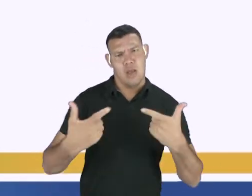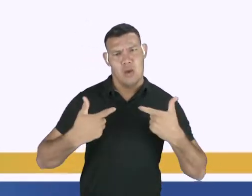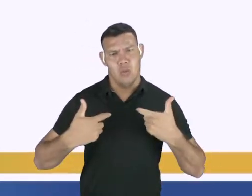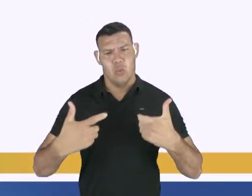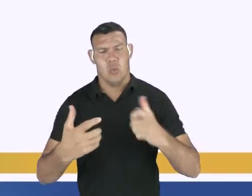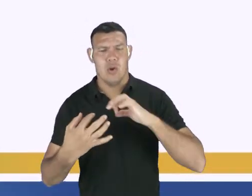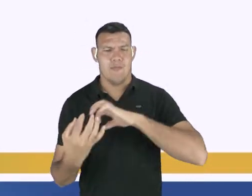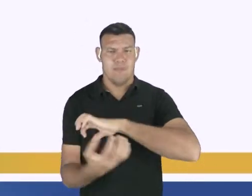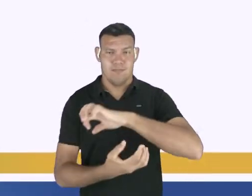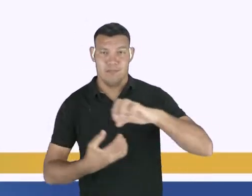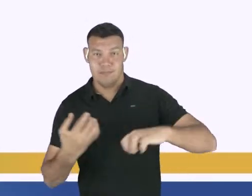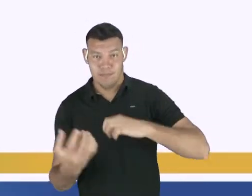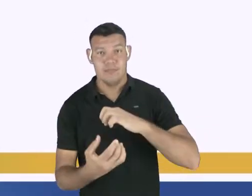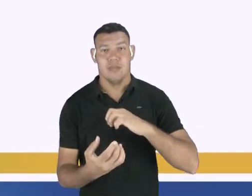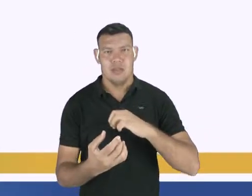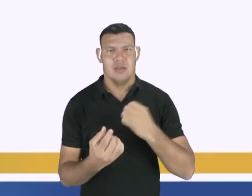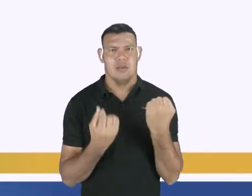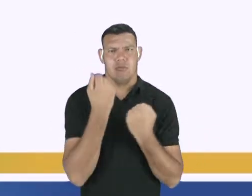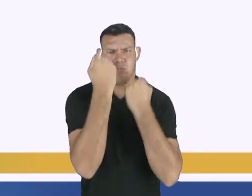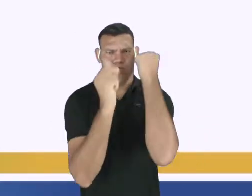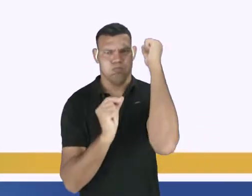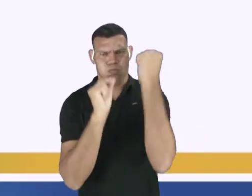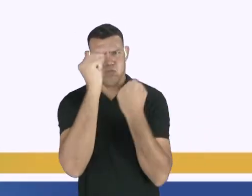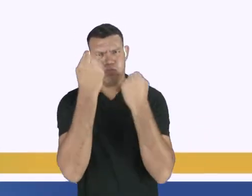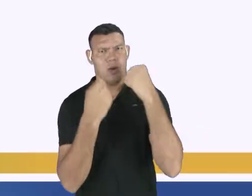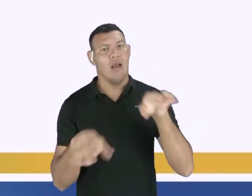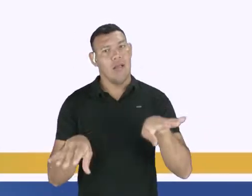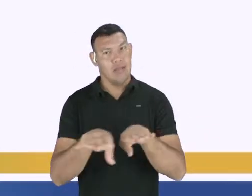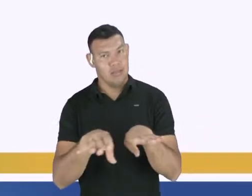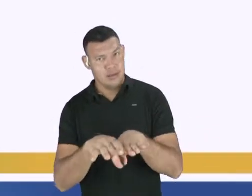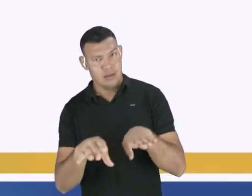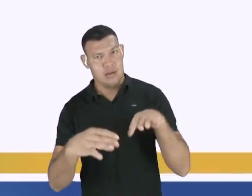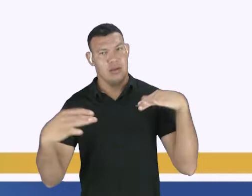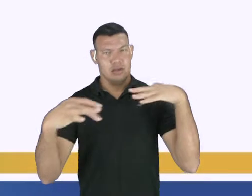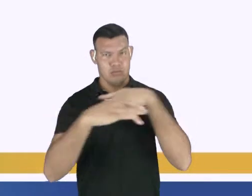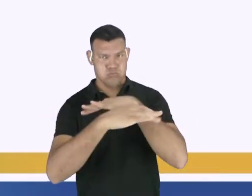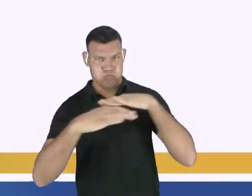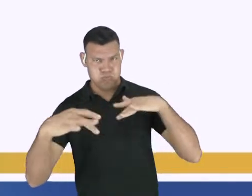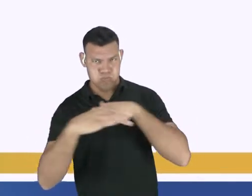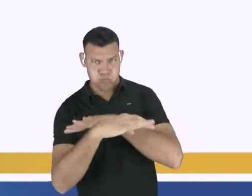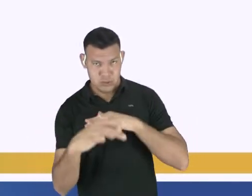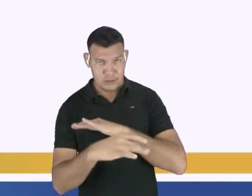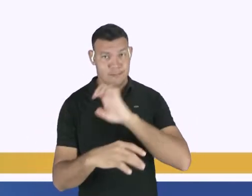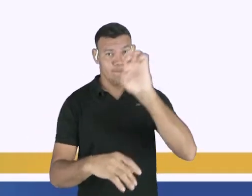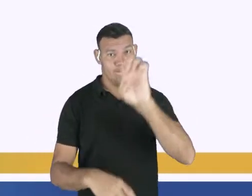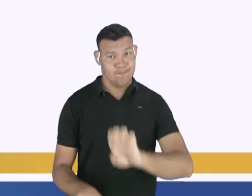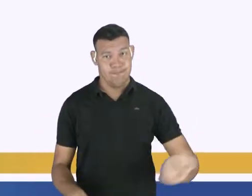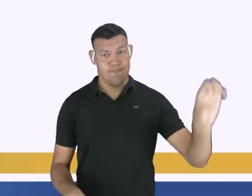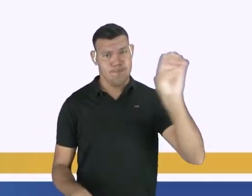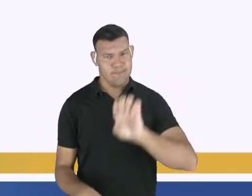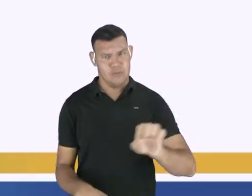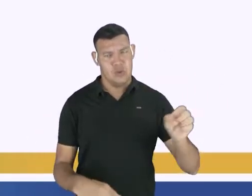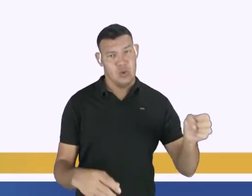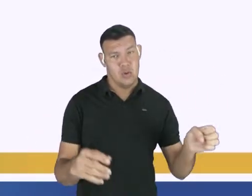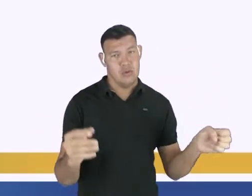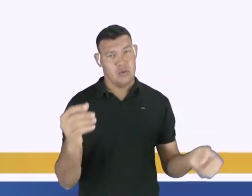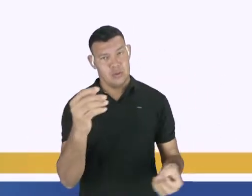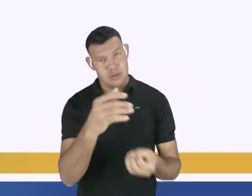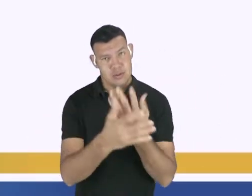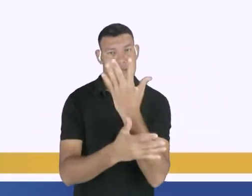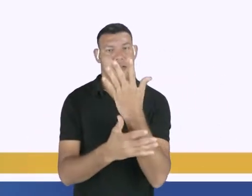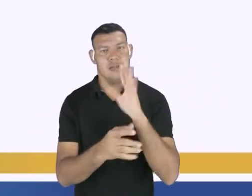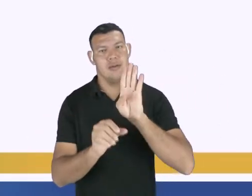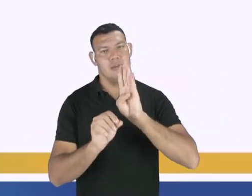revoluções. A industrialização e a urbanização da Europa vieram acompanhadas do surgimento de novas doutrinas sociais